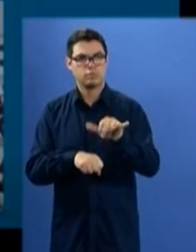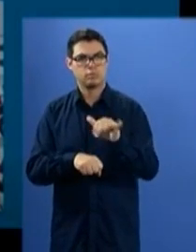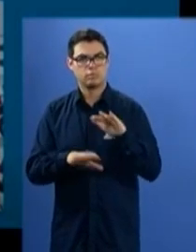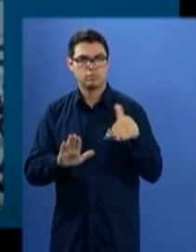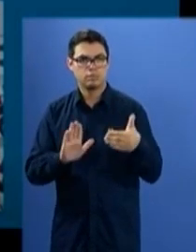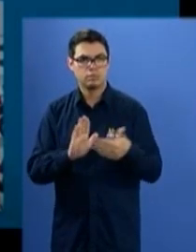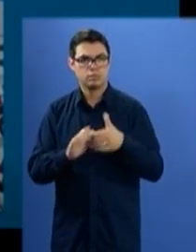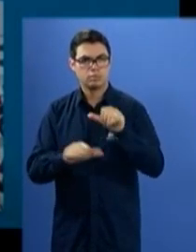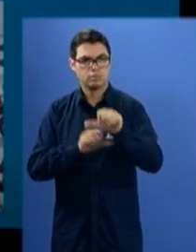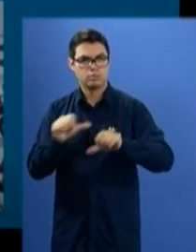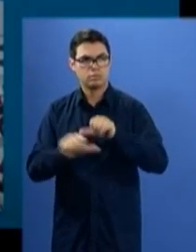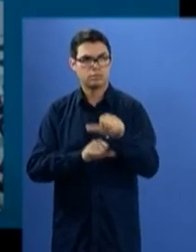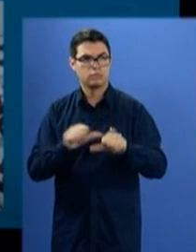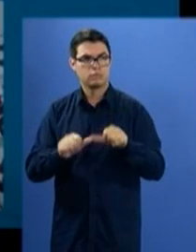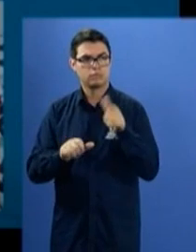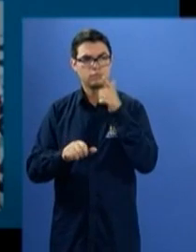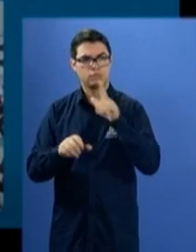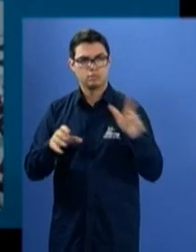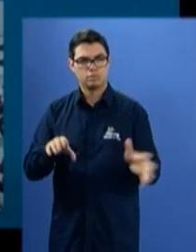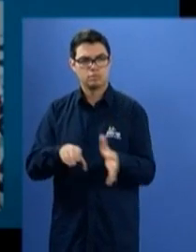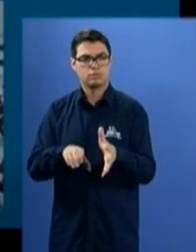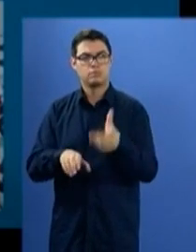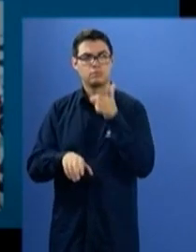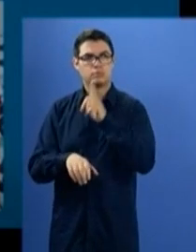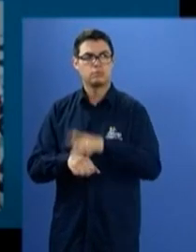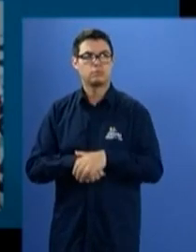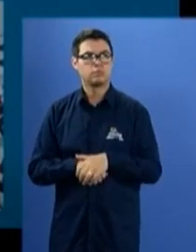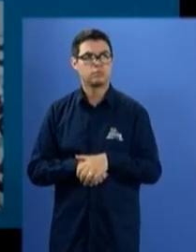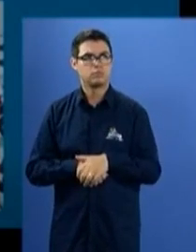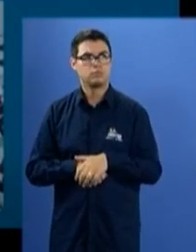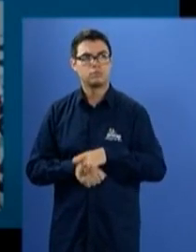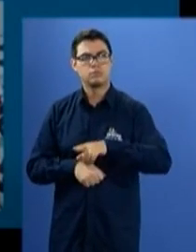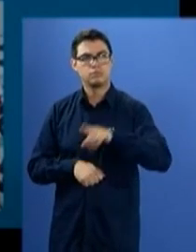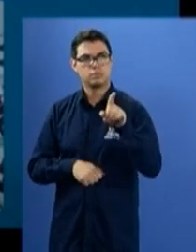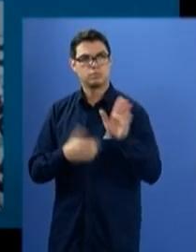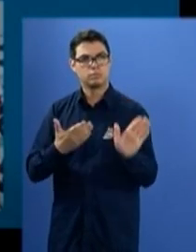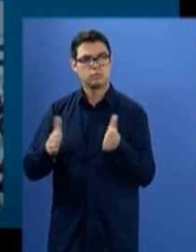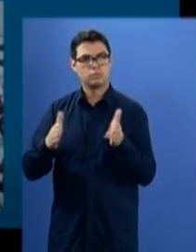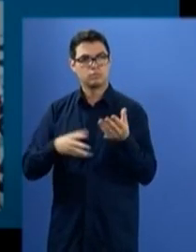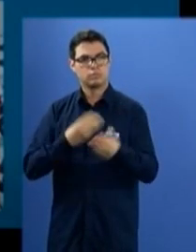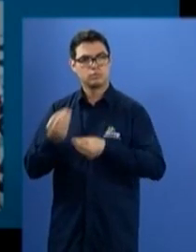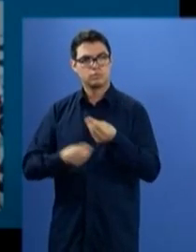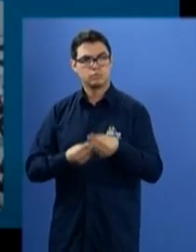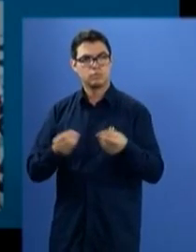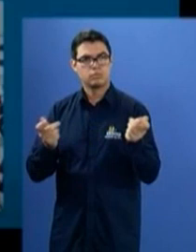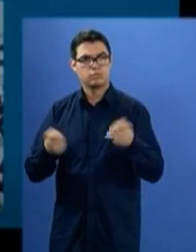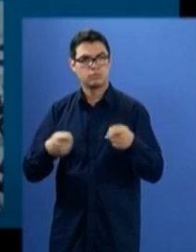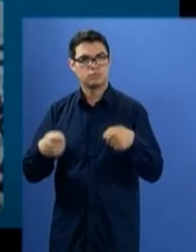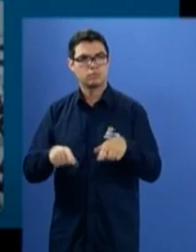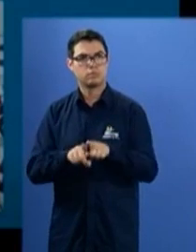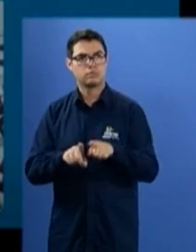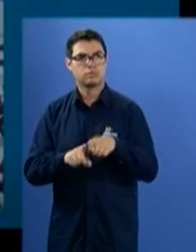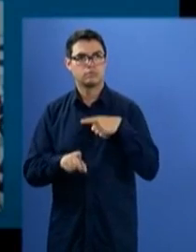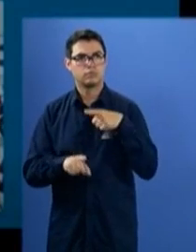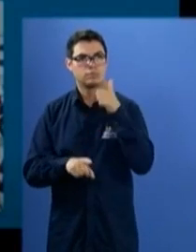toda a troca de pneus e baixar o carro para ele poder sair. Lá na nossa linha de produção, é exatamente